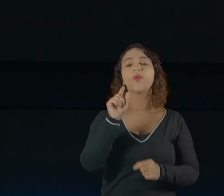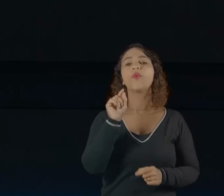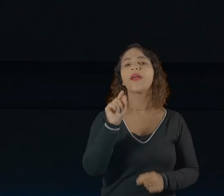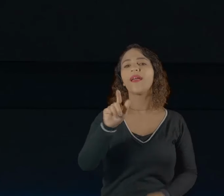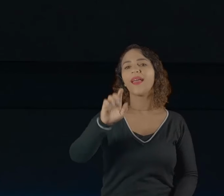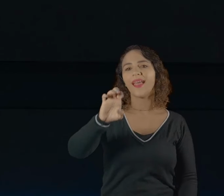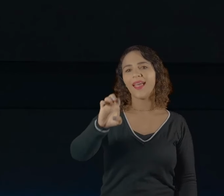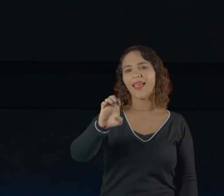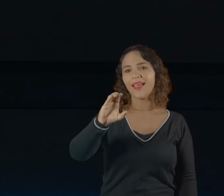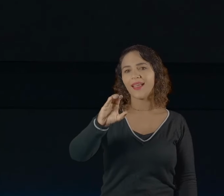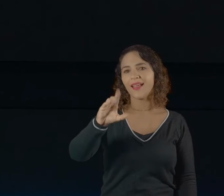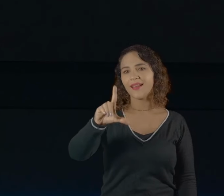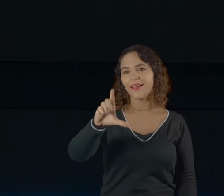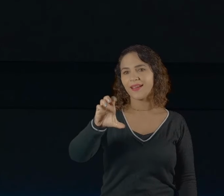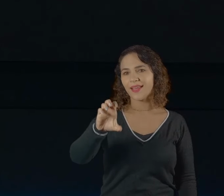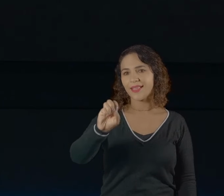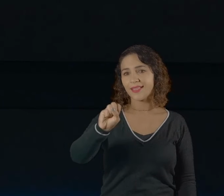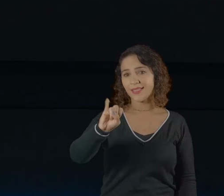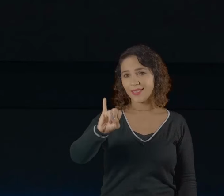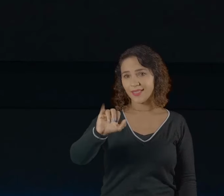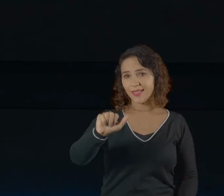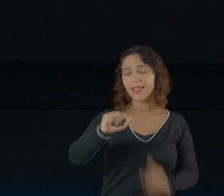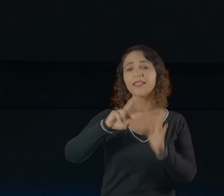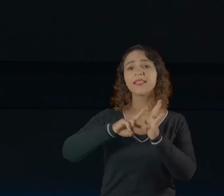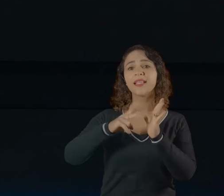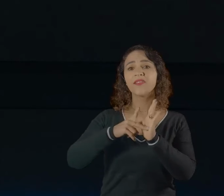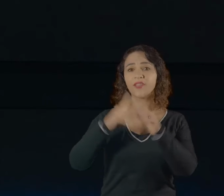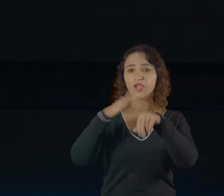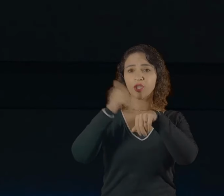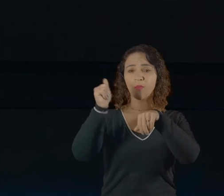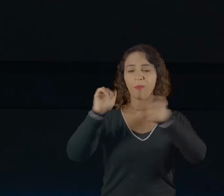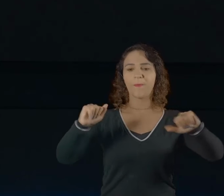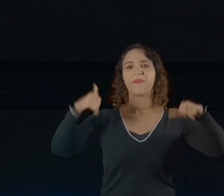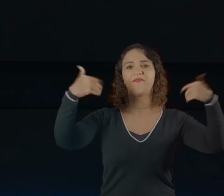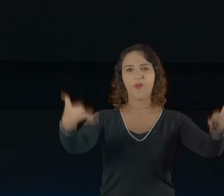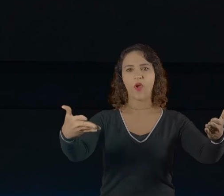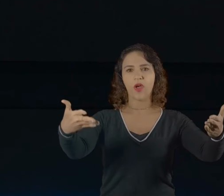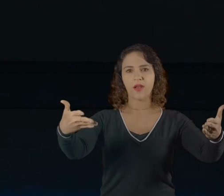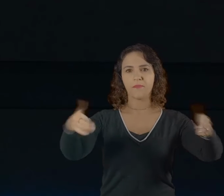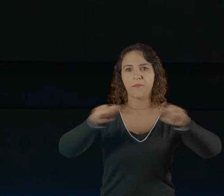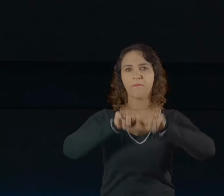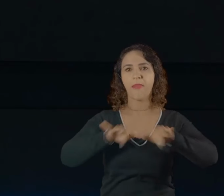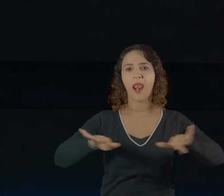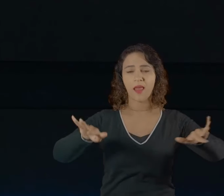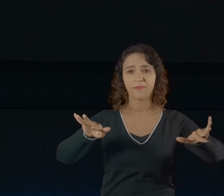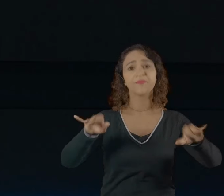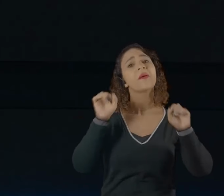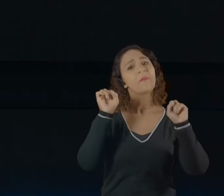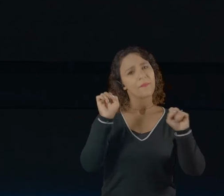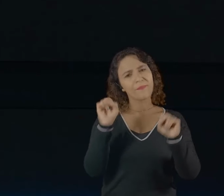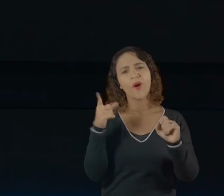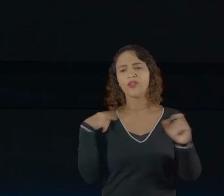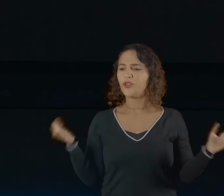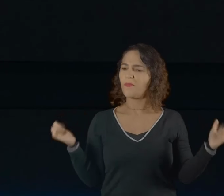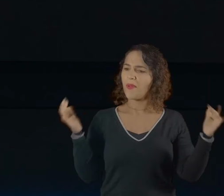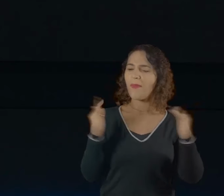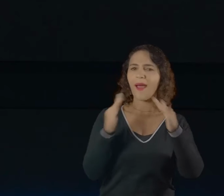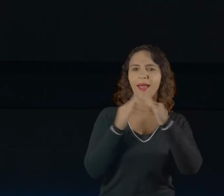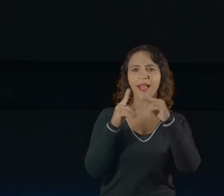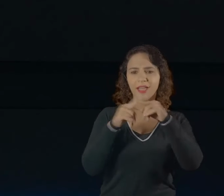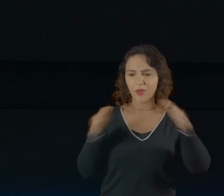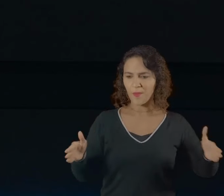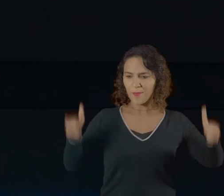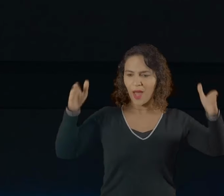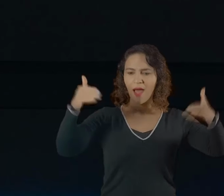fora. Então, ainda que nós nos reunamos para ter comunhão, para aprender a palavra de